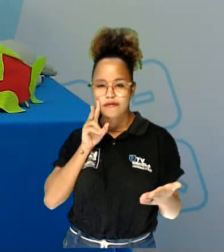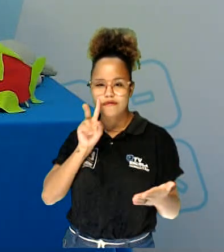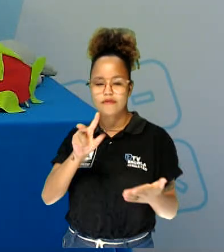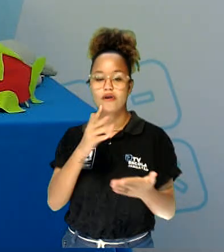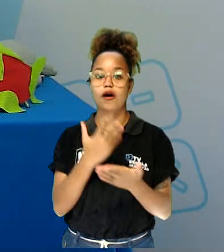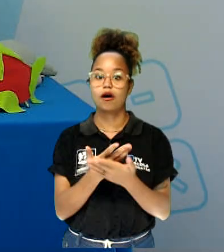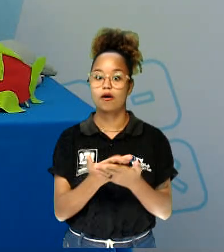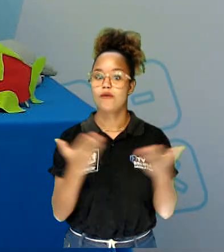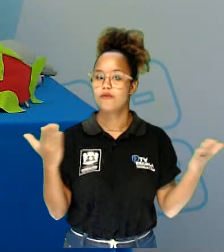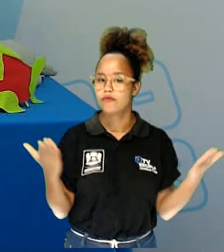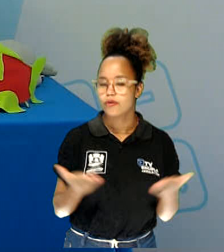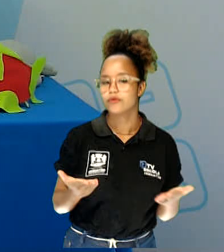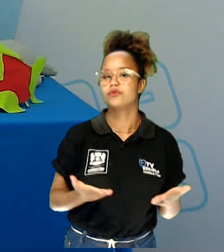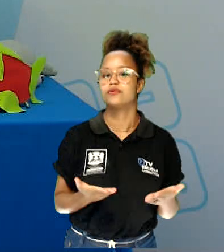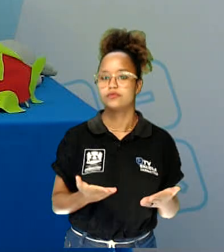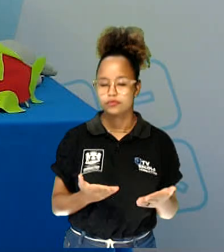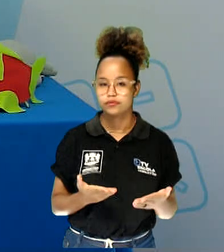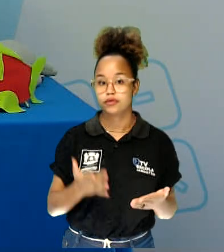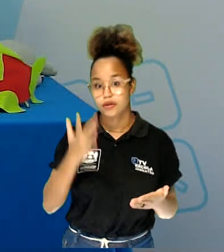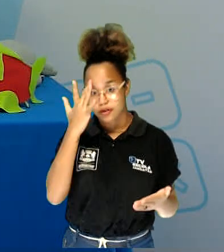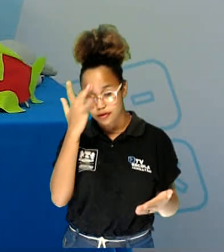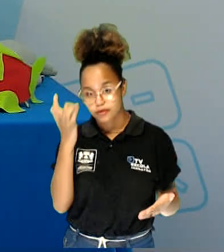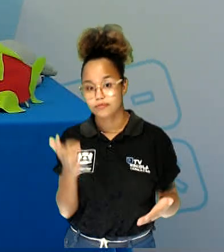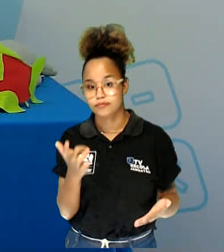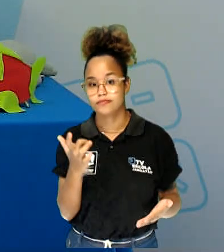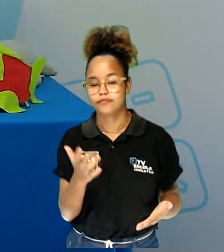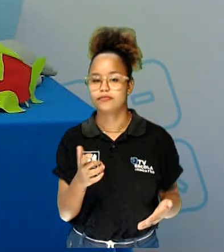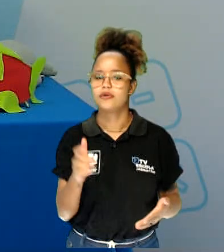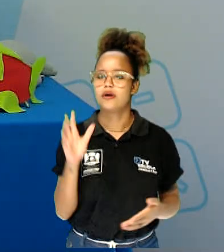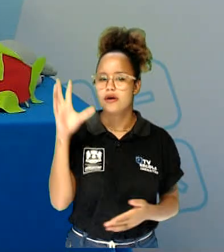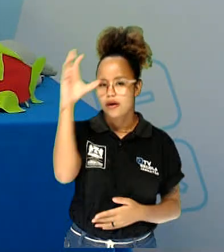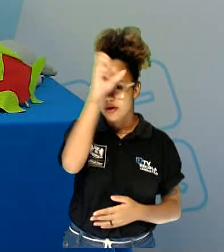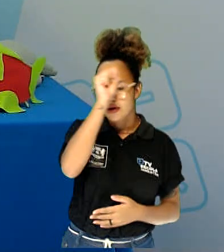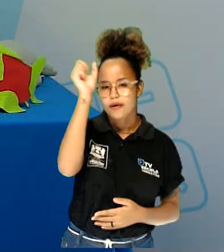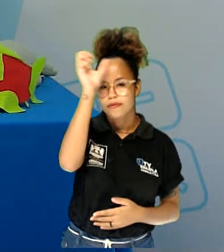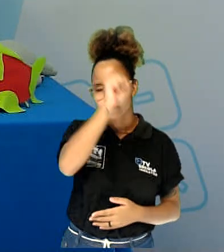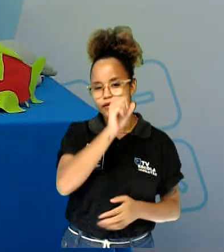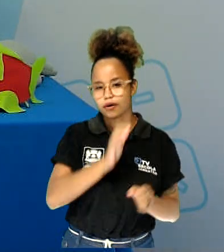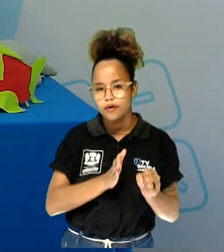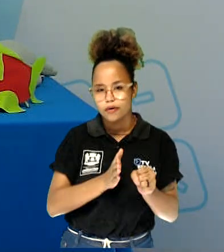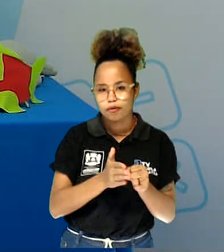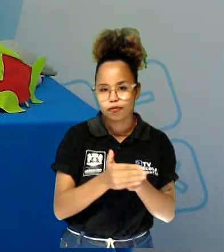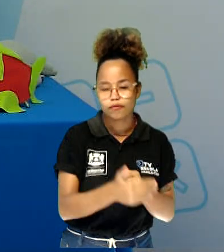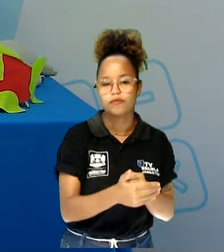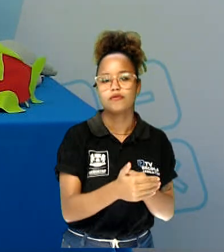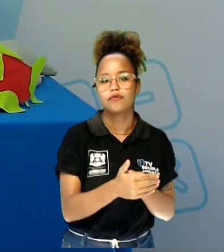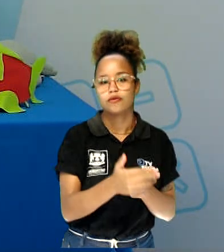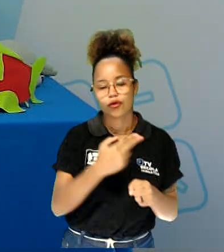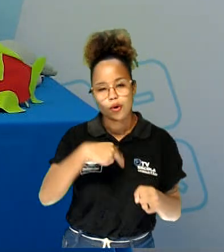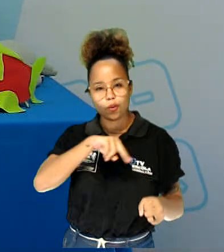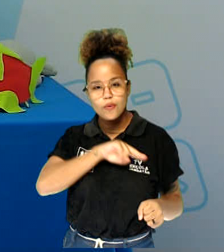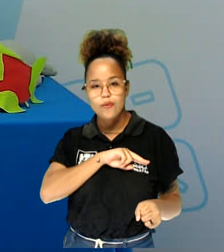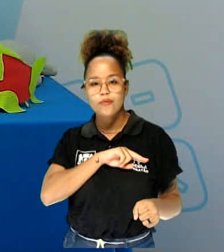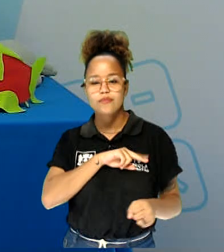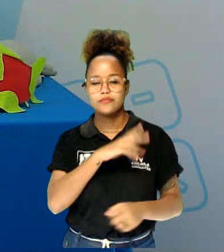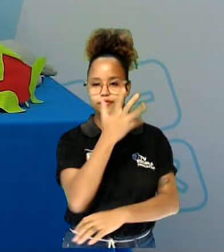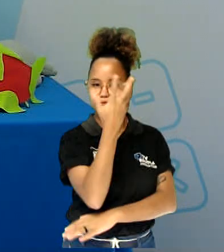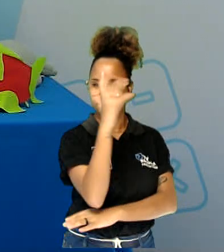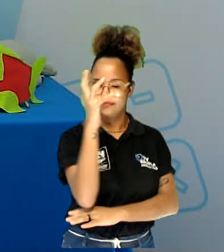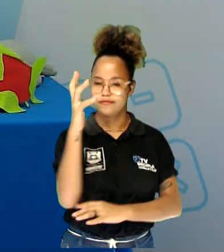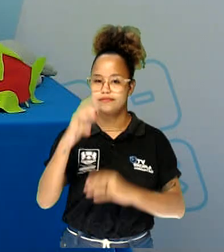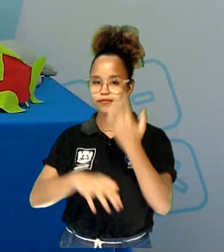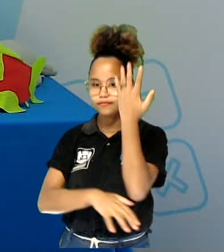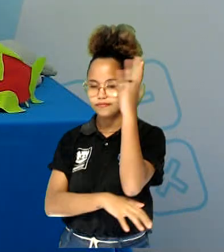aula de hoje, a nossa aula de amanhã, que a gente vai aprender a defender a nossa natureza.